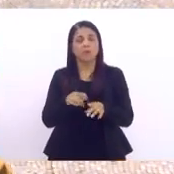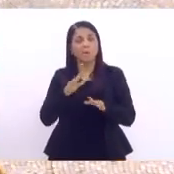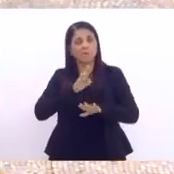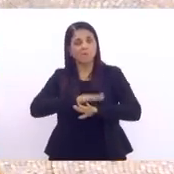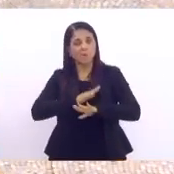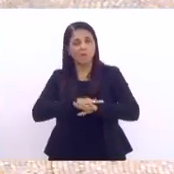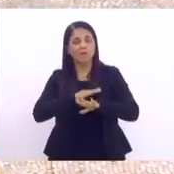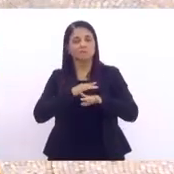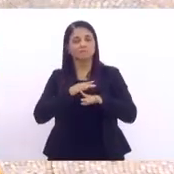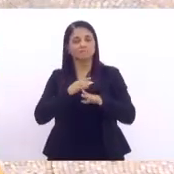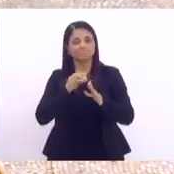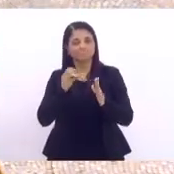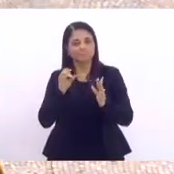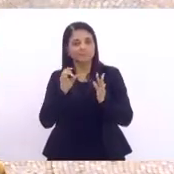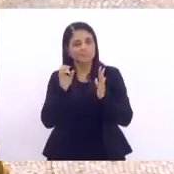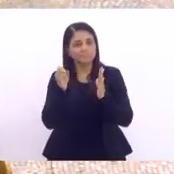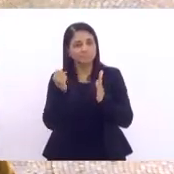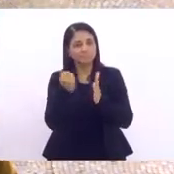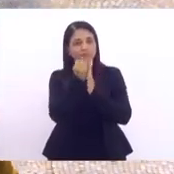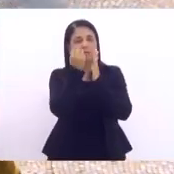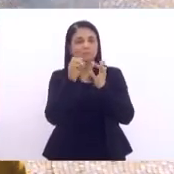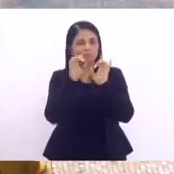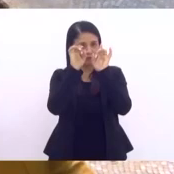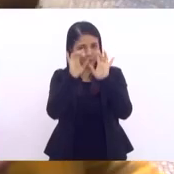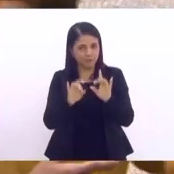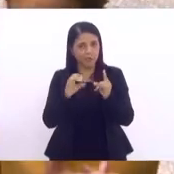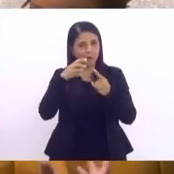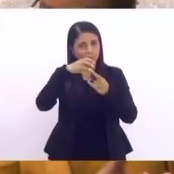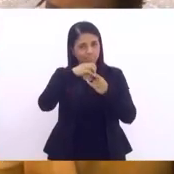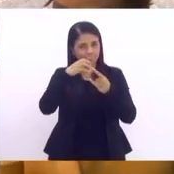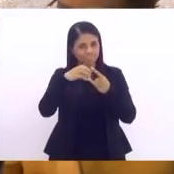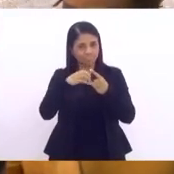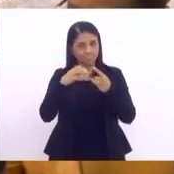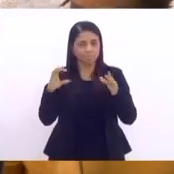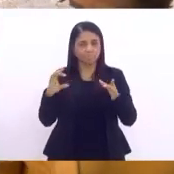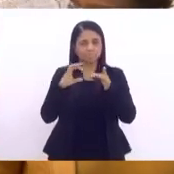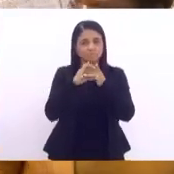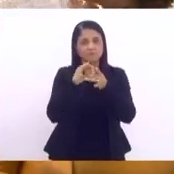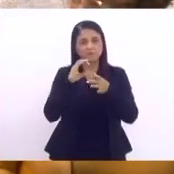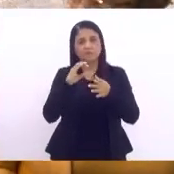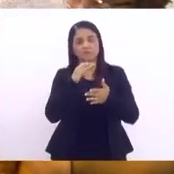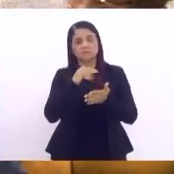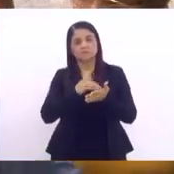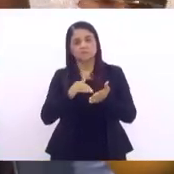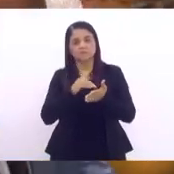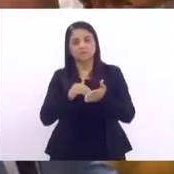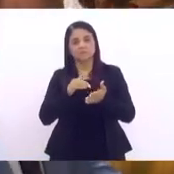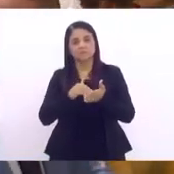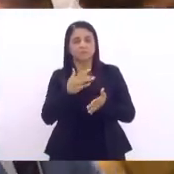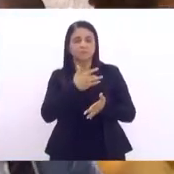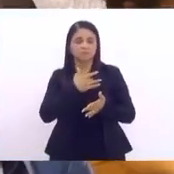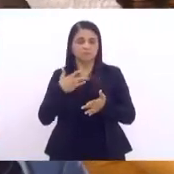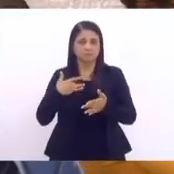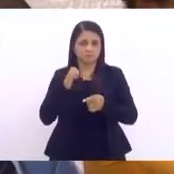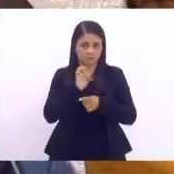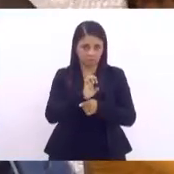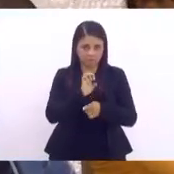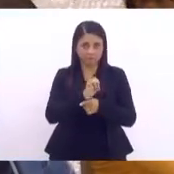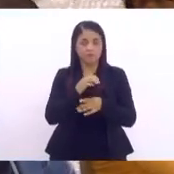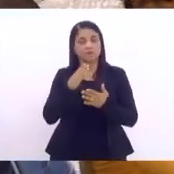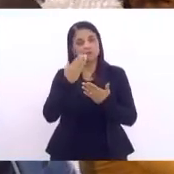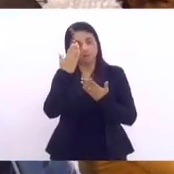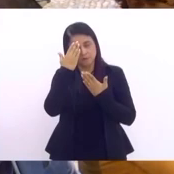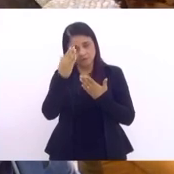da Fiocruz com a Secretaria de Estado de Saúde. Então, agradecer Vossa Excelência, à secretária Cláudia, também ao presidente